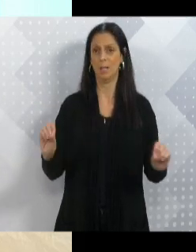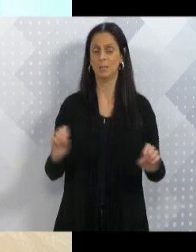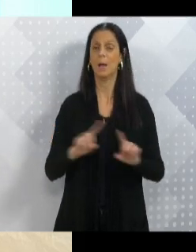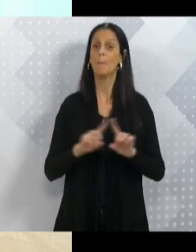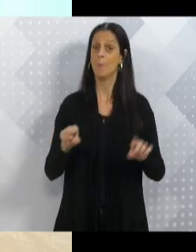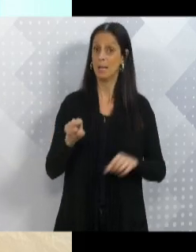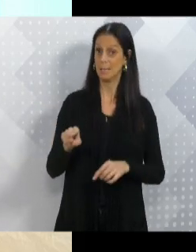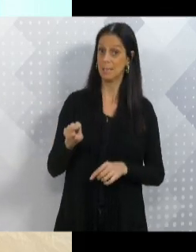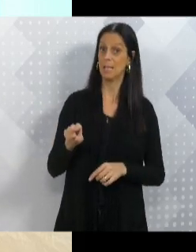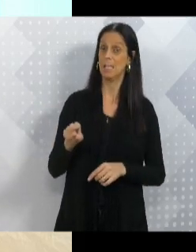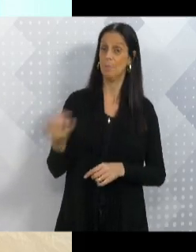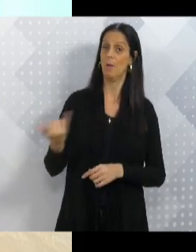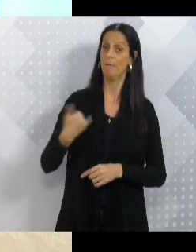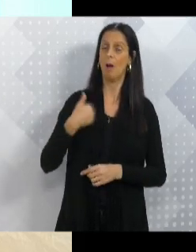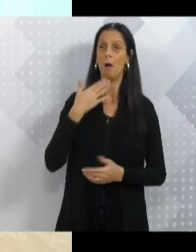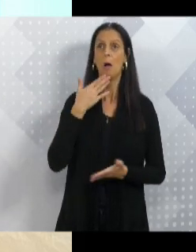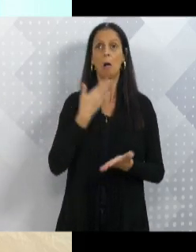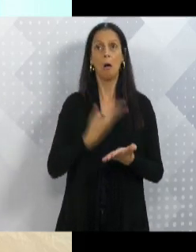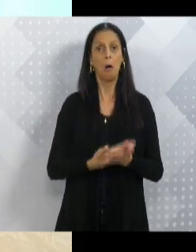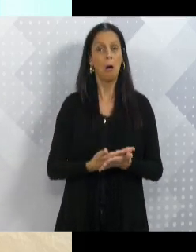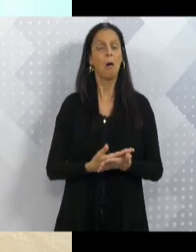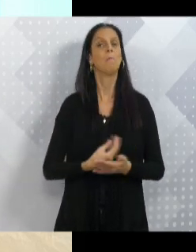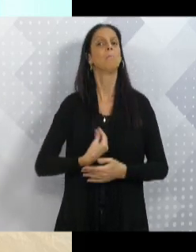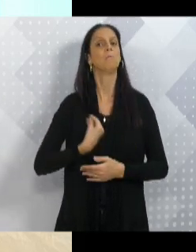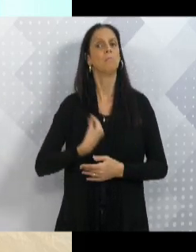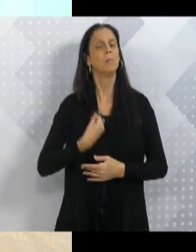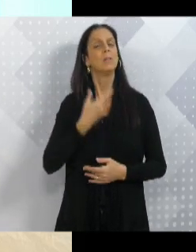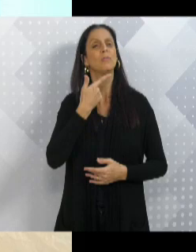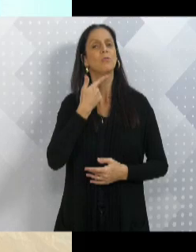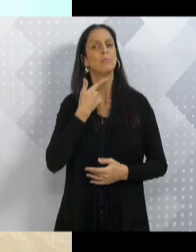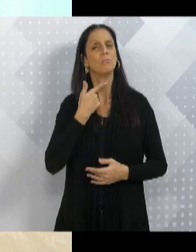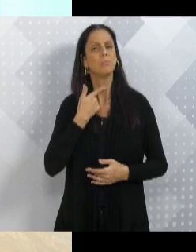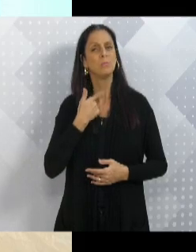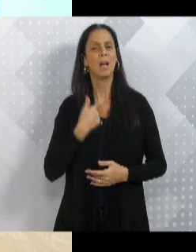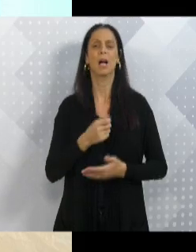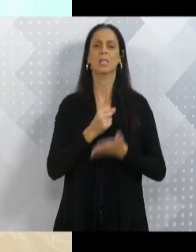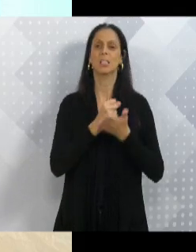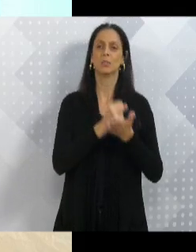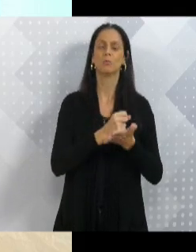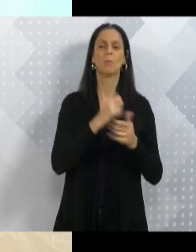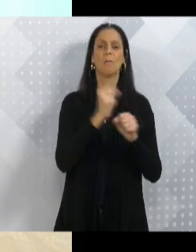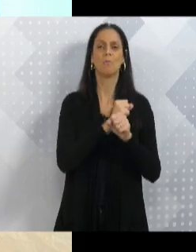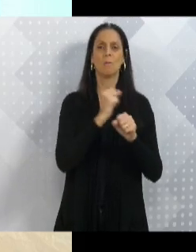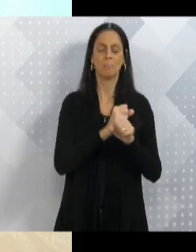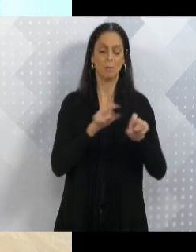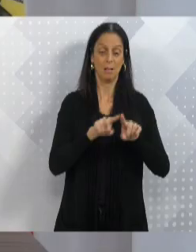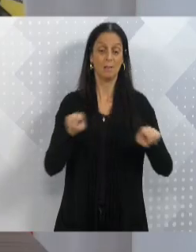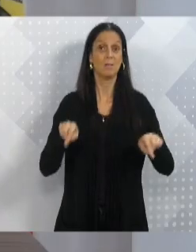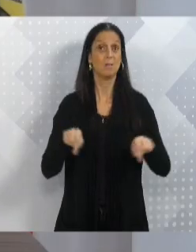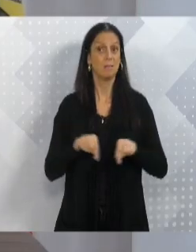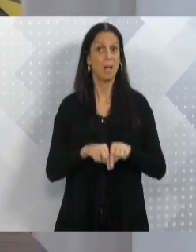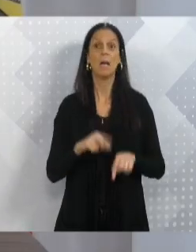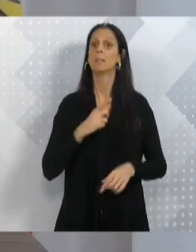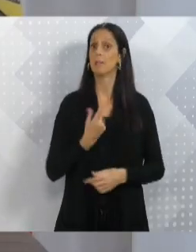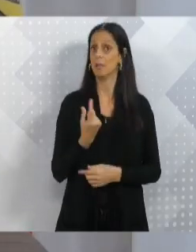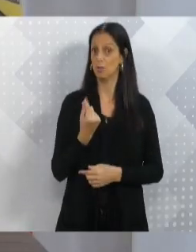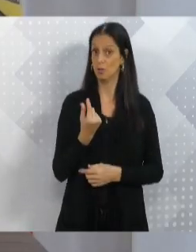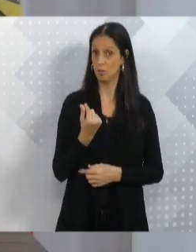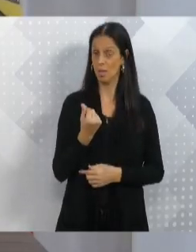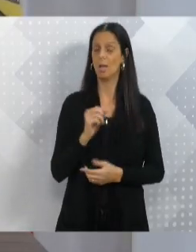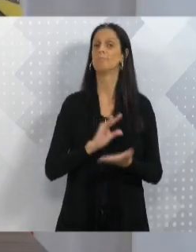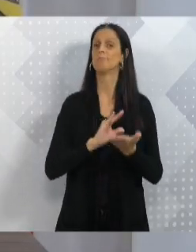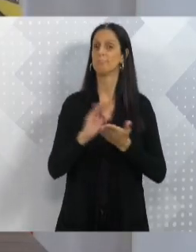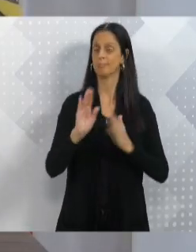me causou uma surpresa, está lá com vontade de fazer, querem construir salas, e já tem verba para isso,